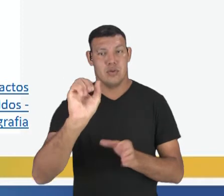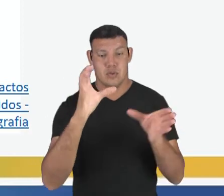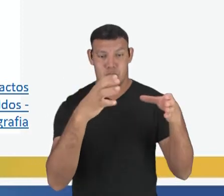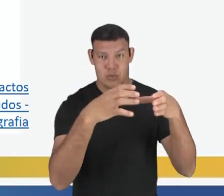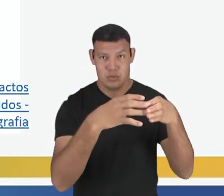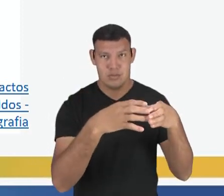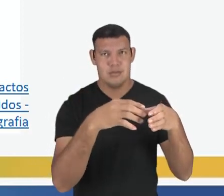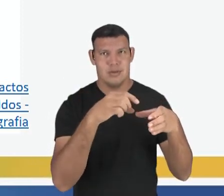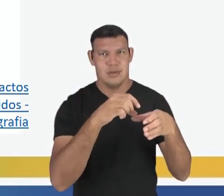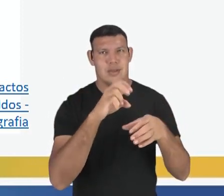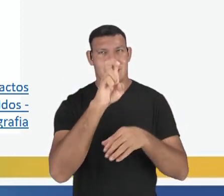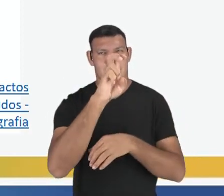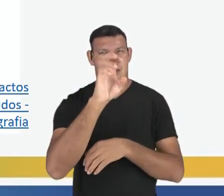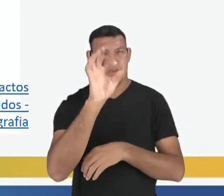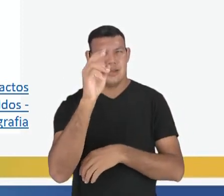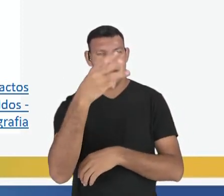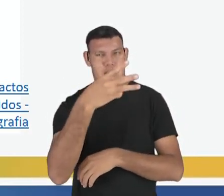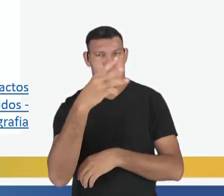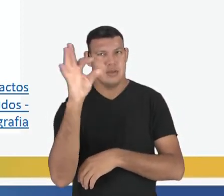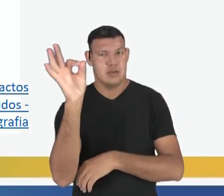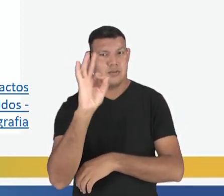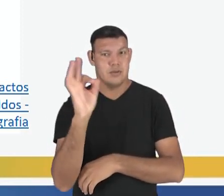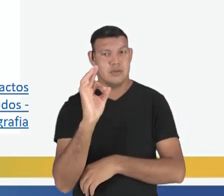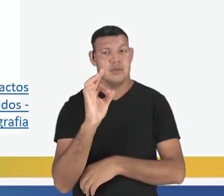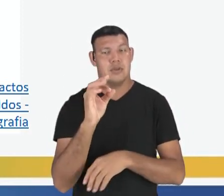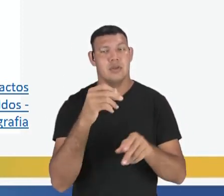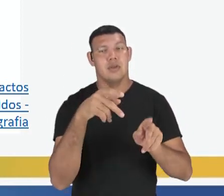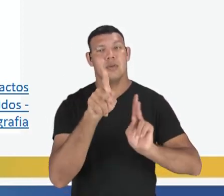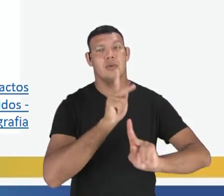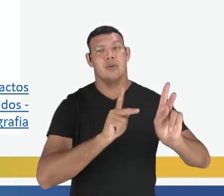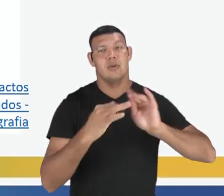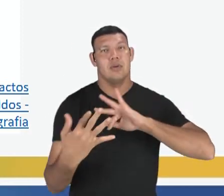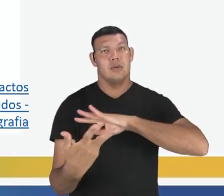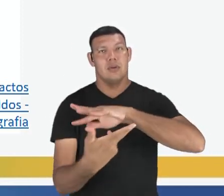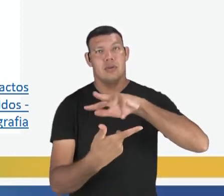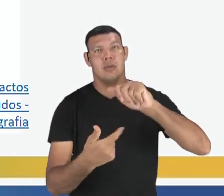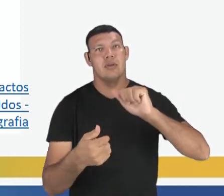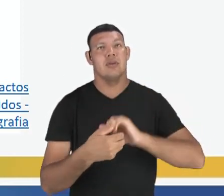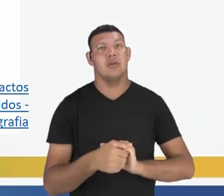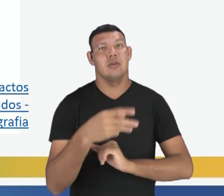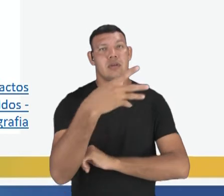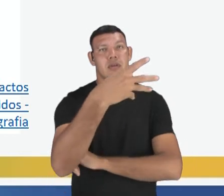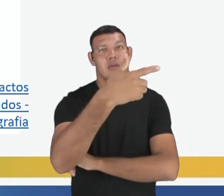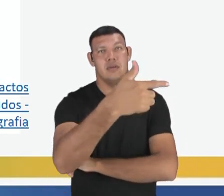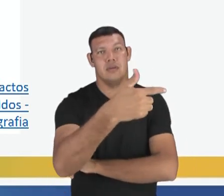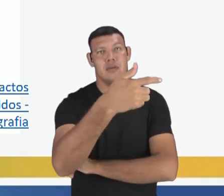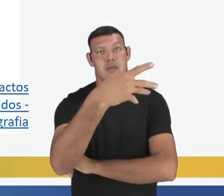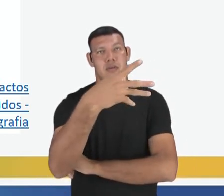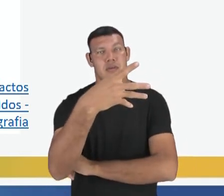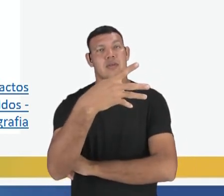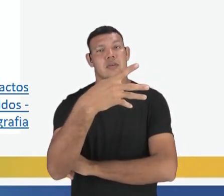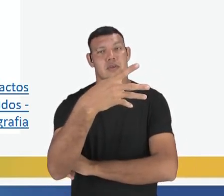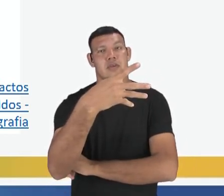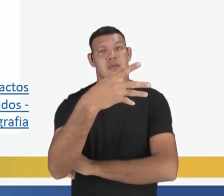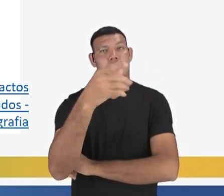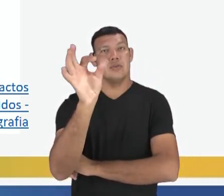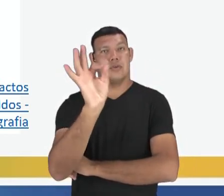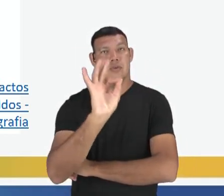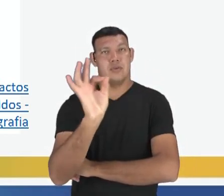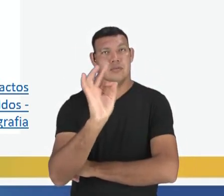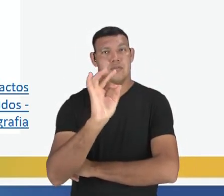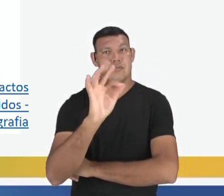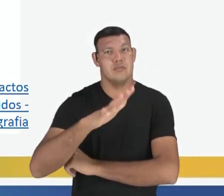representa 53% da população mundial, 24% da superfície terrestre, 13% do comércio